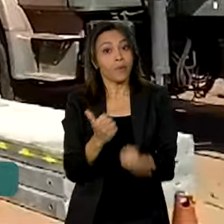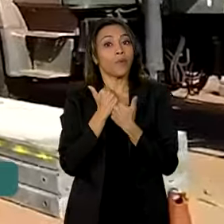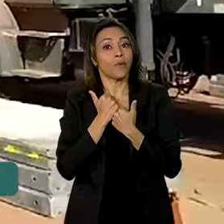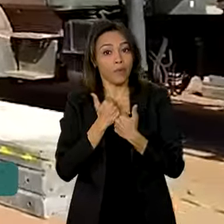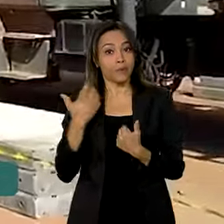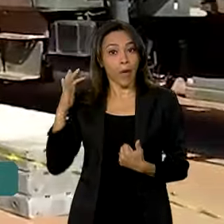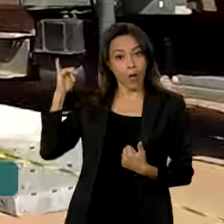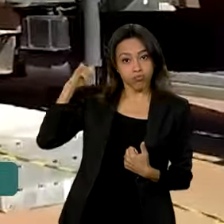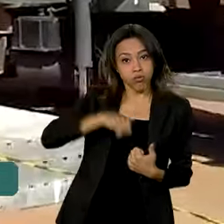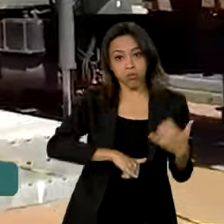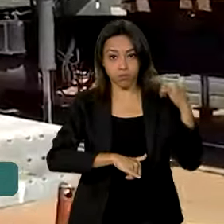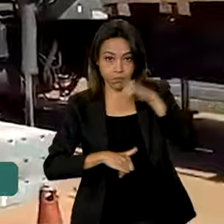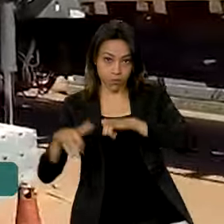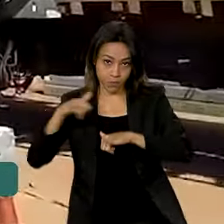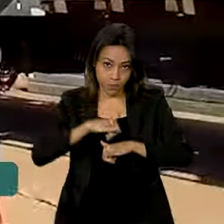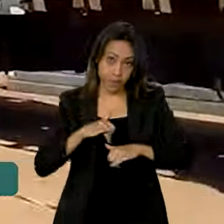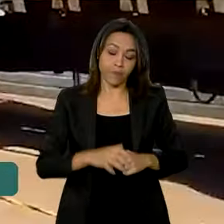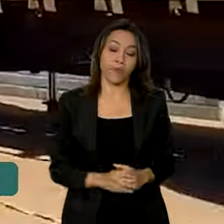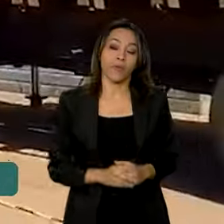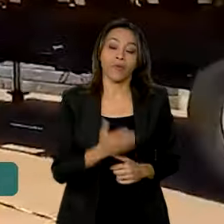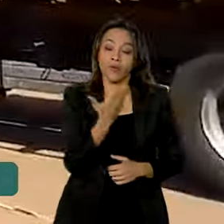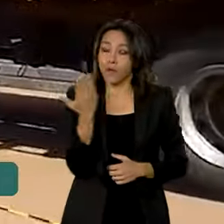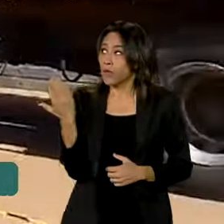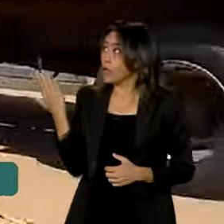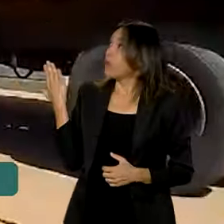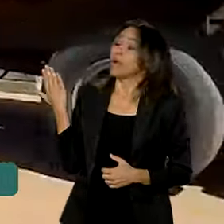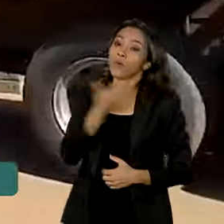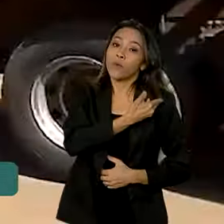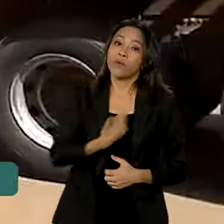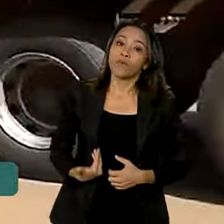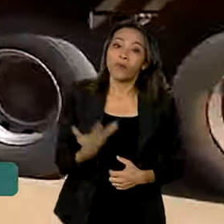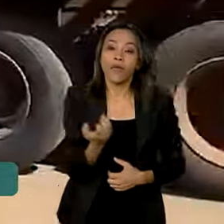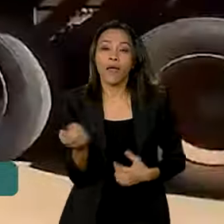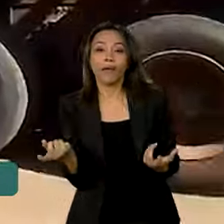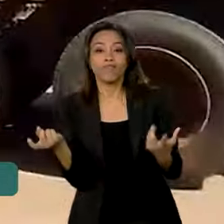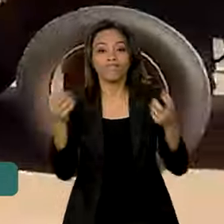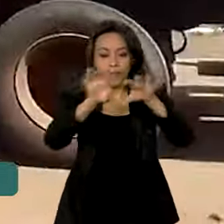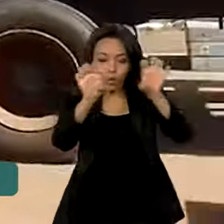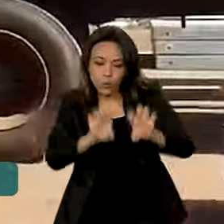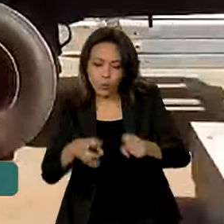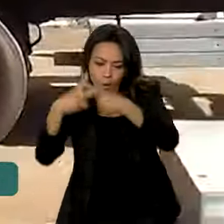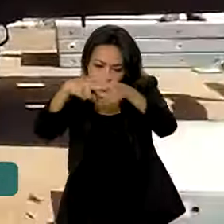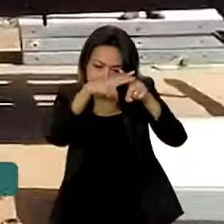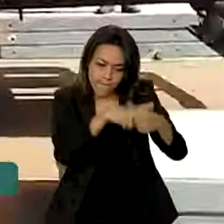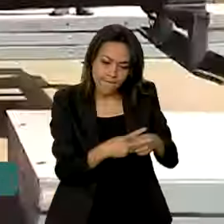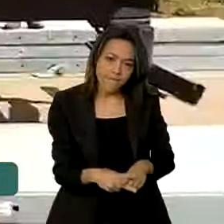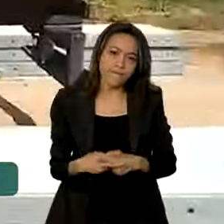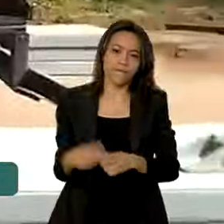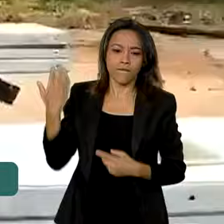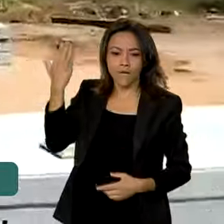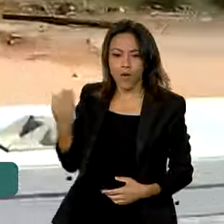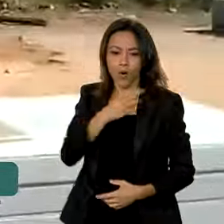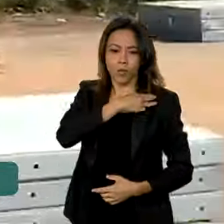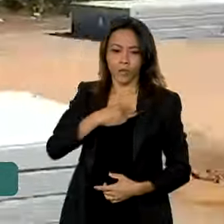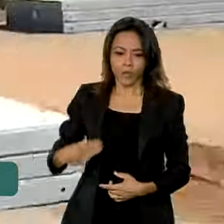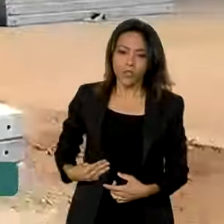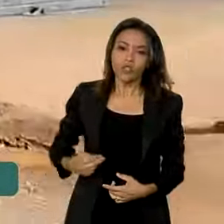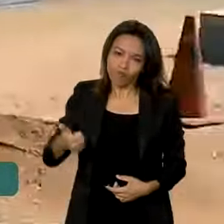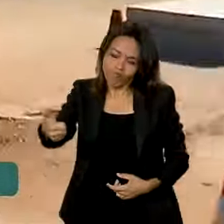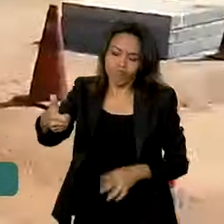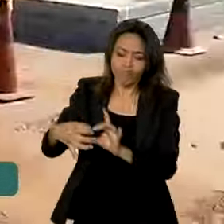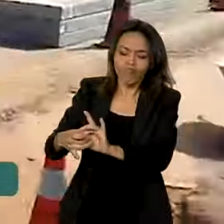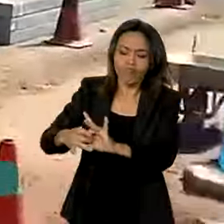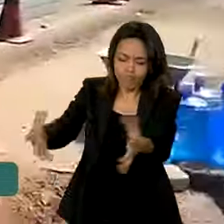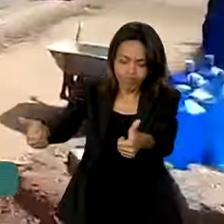nós. O governo federal pretende recuperar toda a infraestrutura do estado. O ministro dos Transportes, Renan Filho, autorizou as